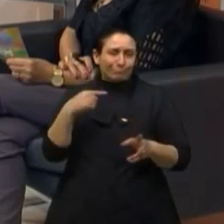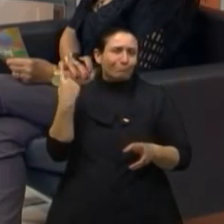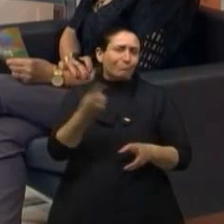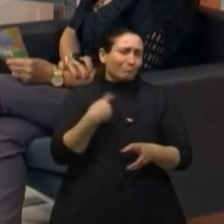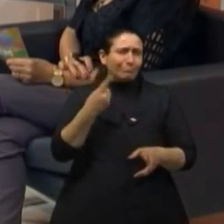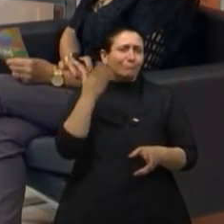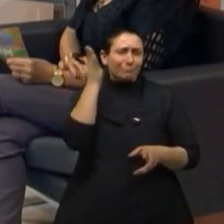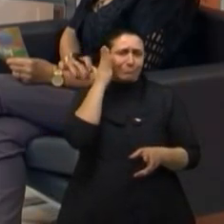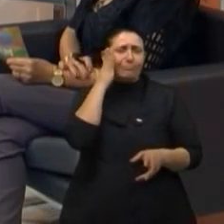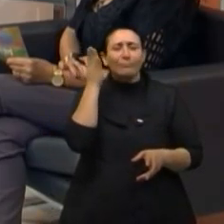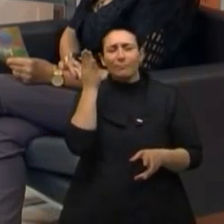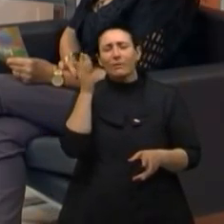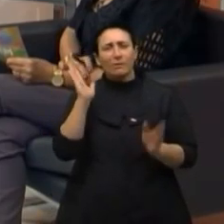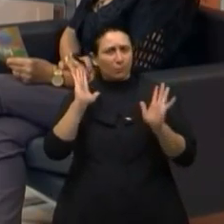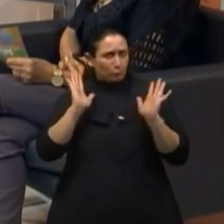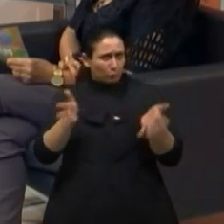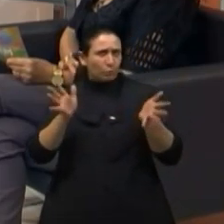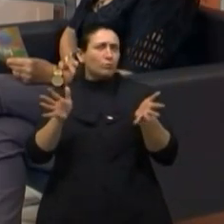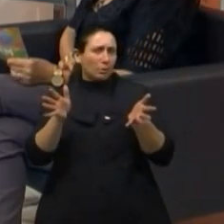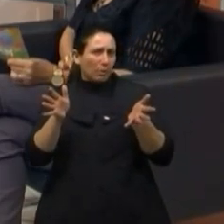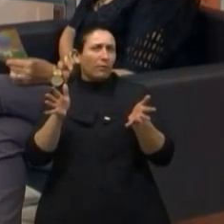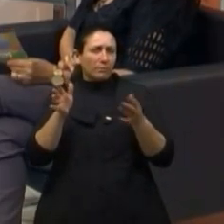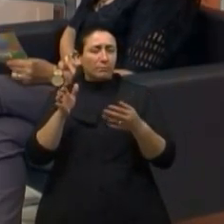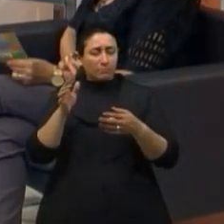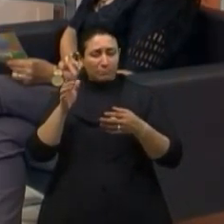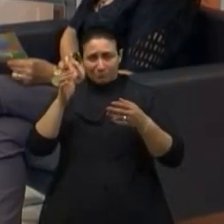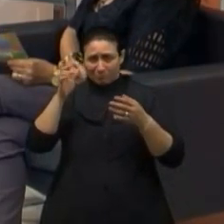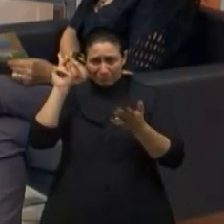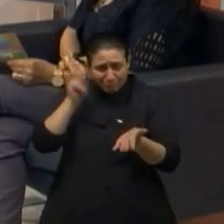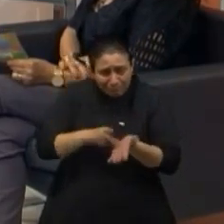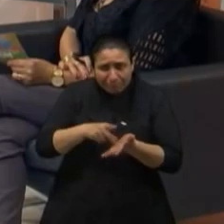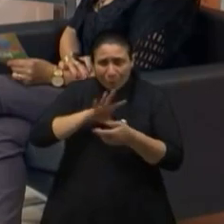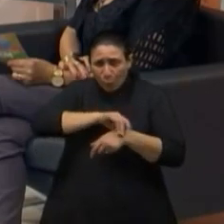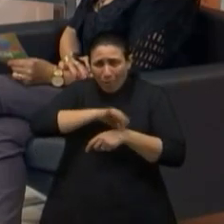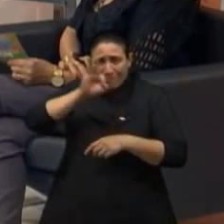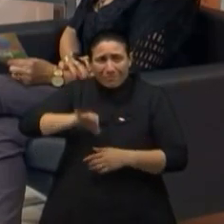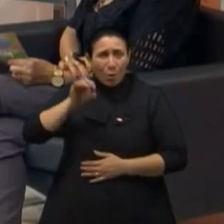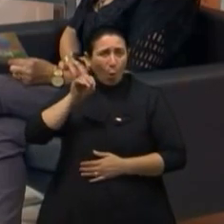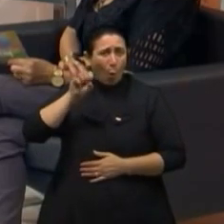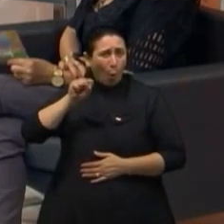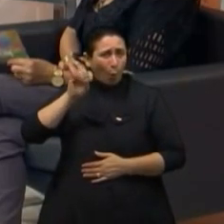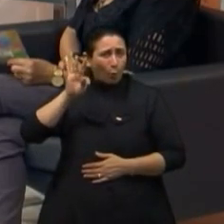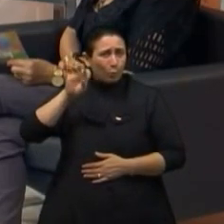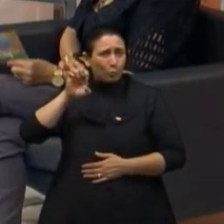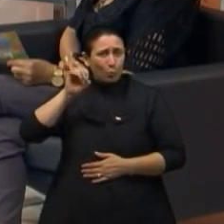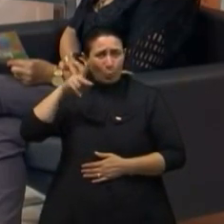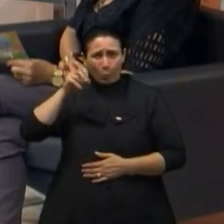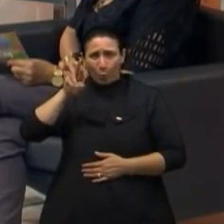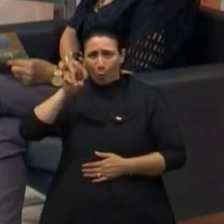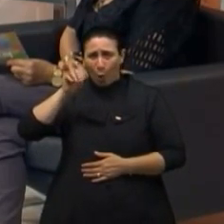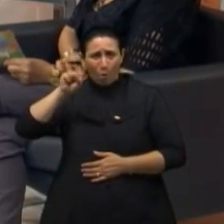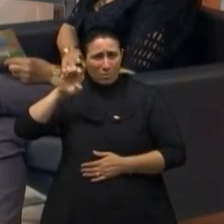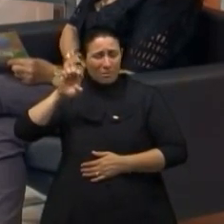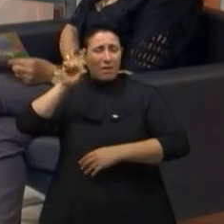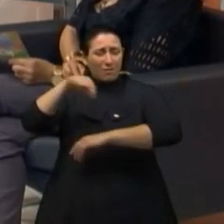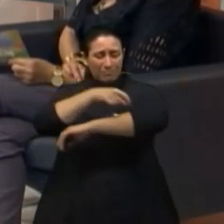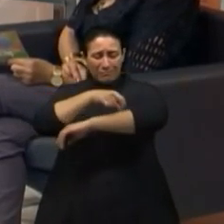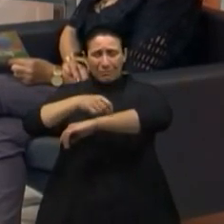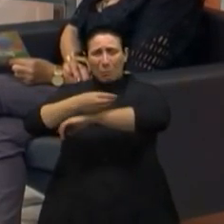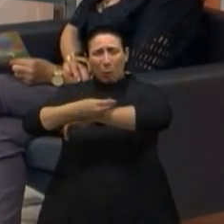já está instalado o quadro de osteoporose se torna mais difícil e nós temos um remédio de graça